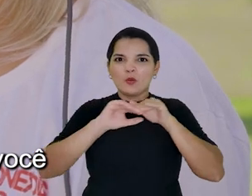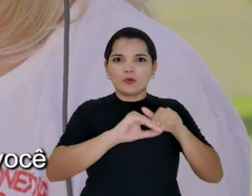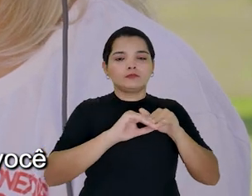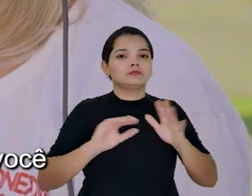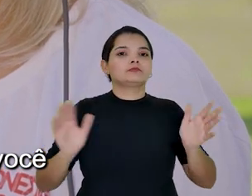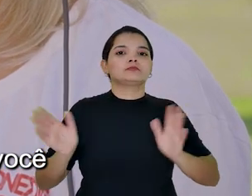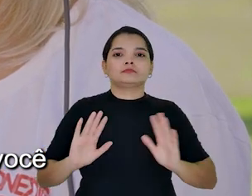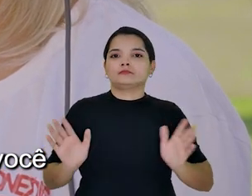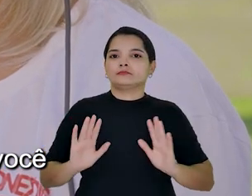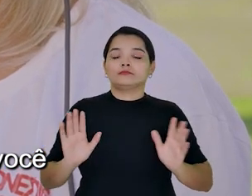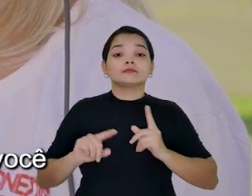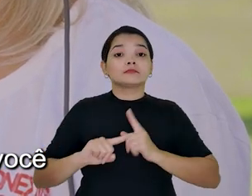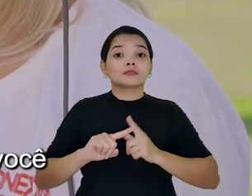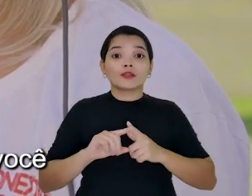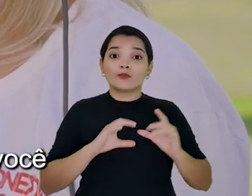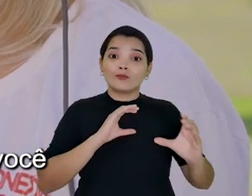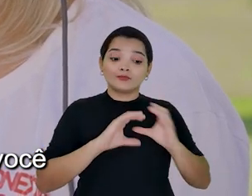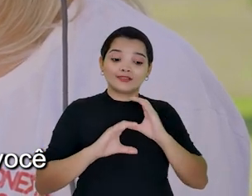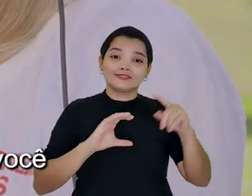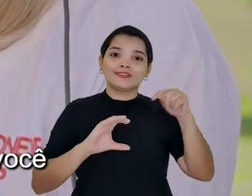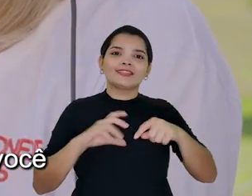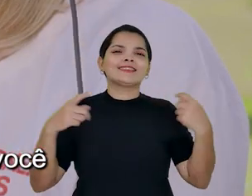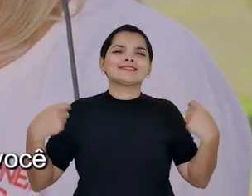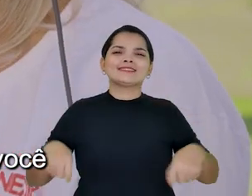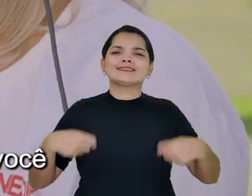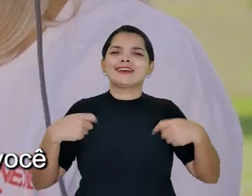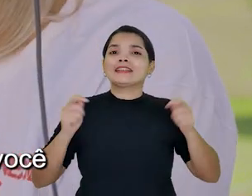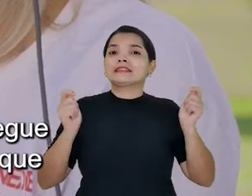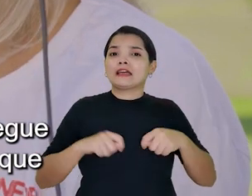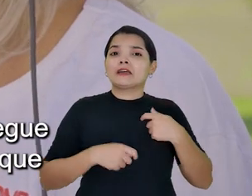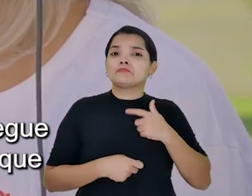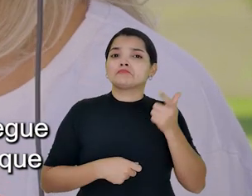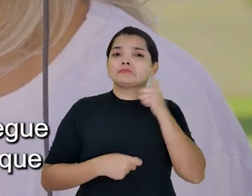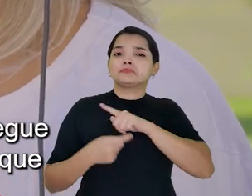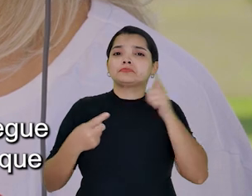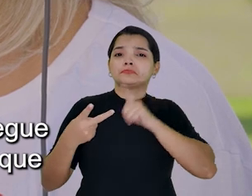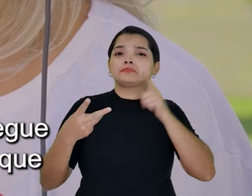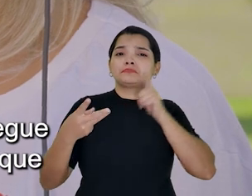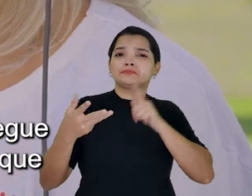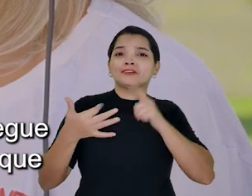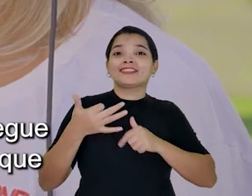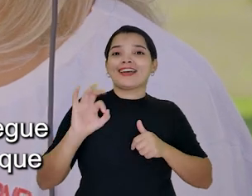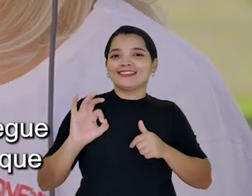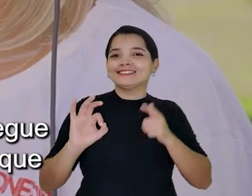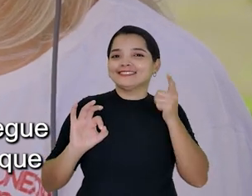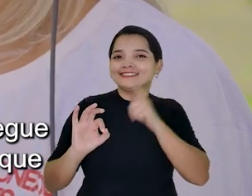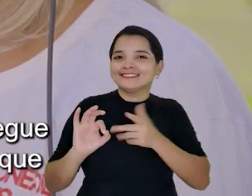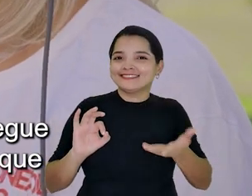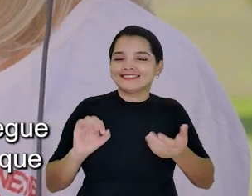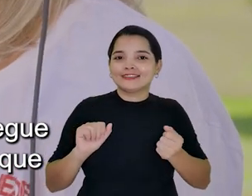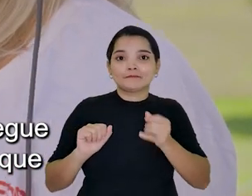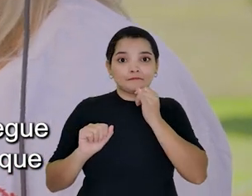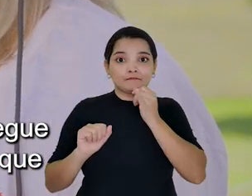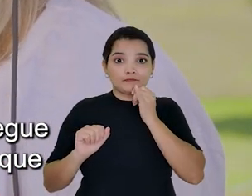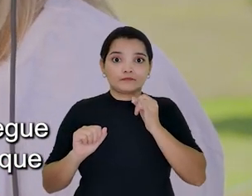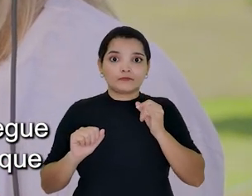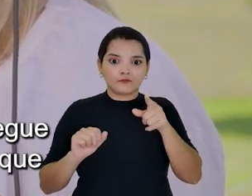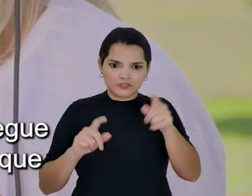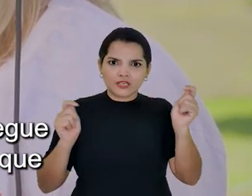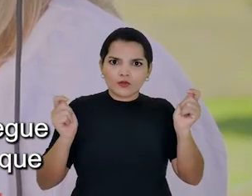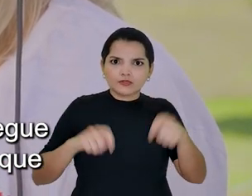pensar que a comunicação ela ela é necessária para você chegar onde você quer até para você cumprir suas 10 tarefas sabe se você consegue pedir